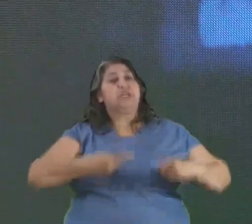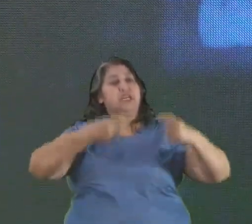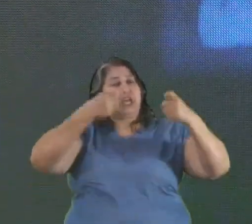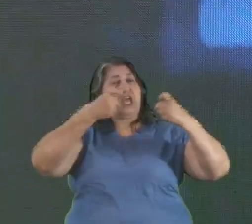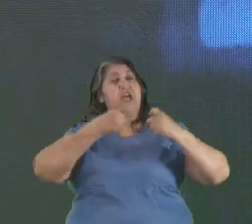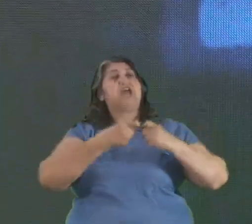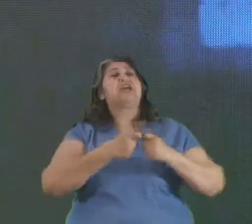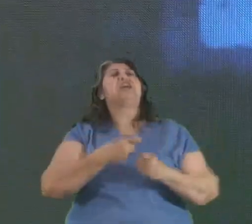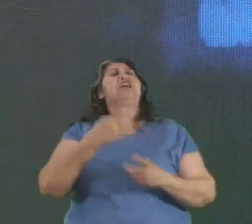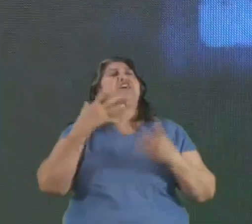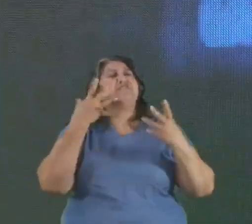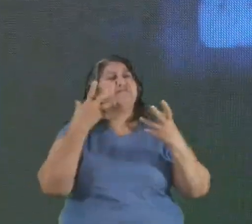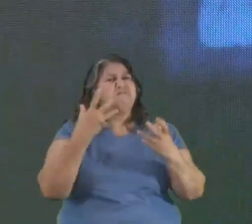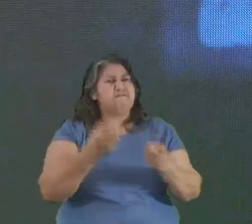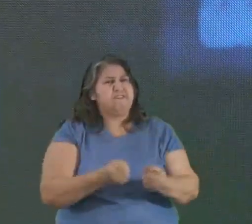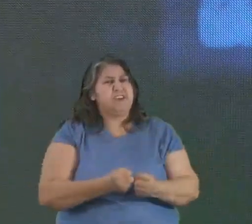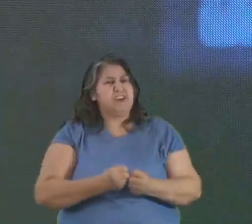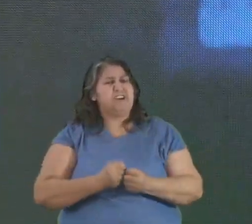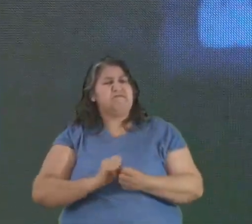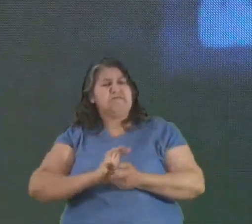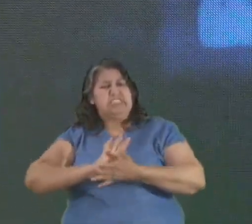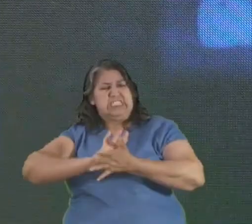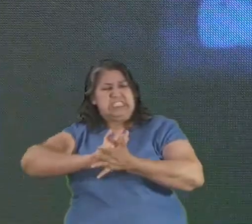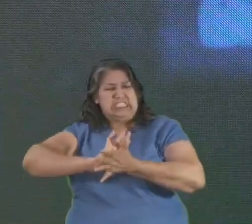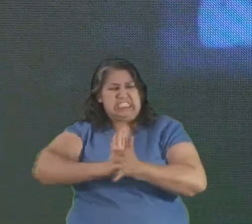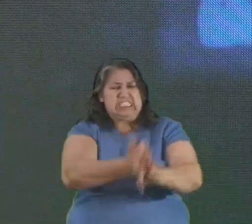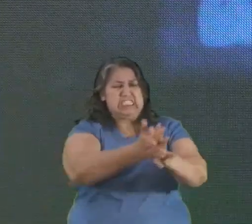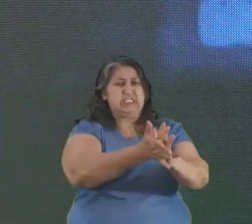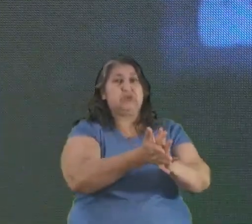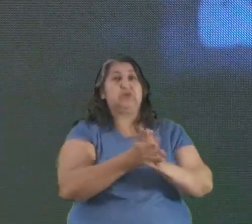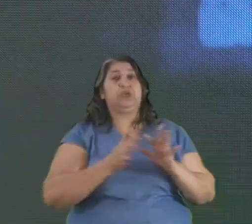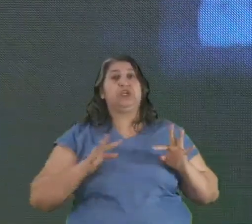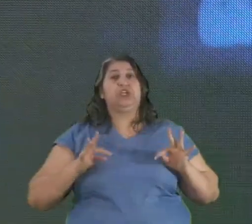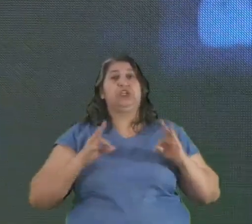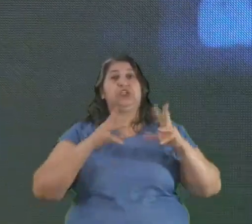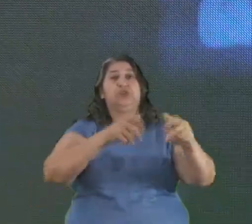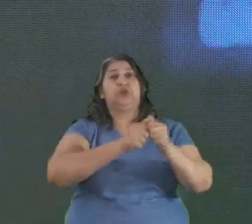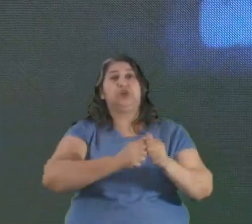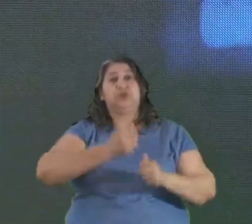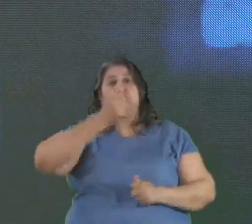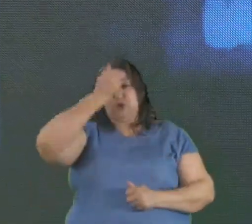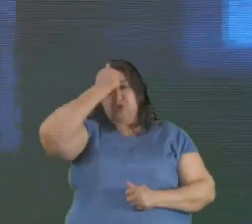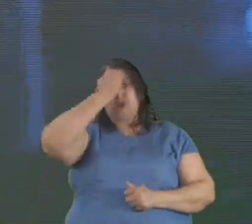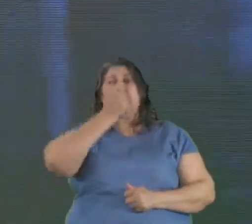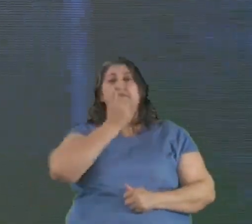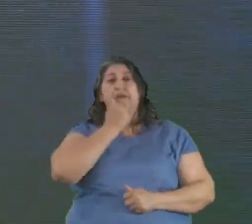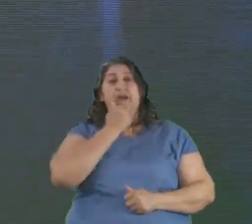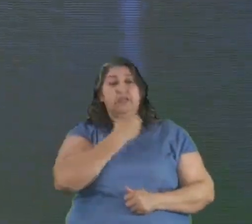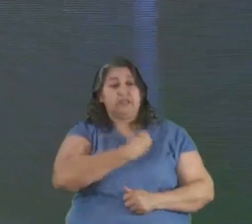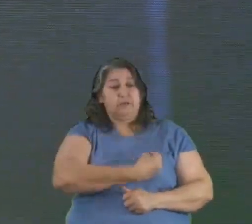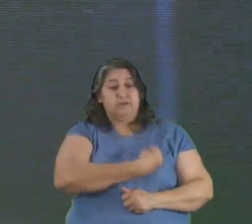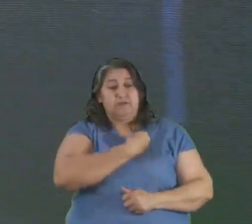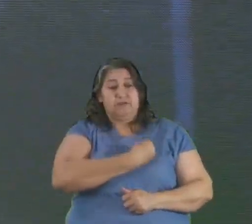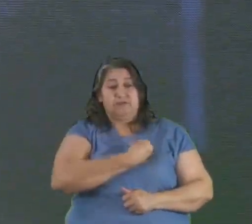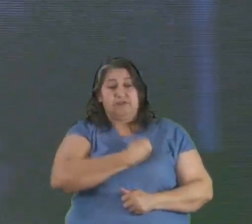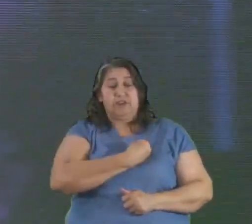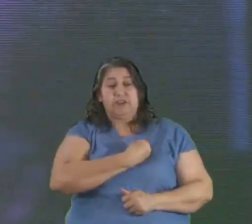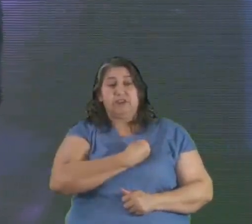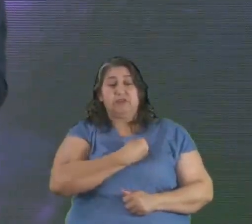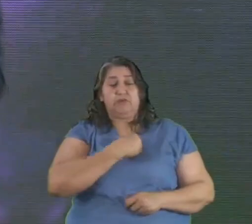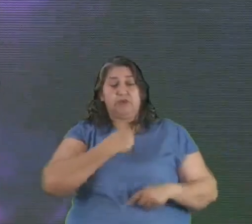e vamos varrer da face do mapa o Hamas Então nós estamos vivendo uma geração